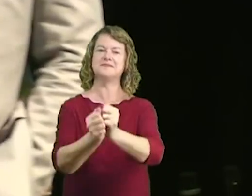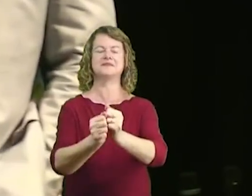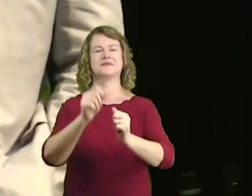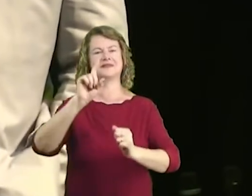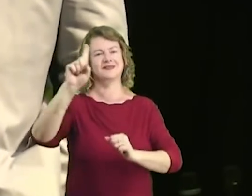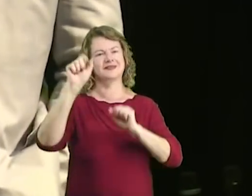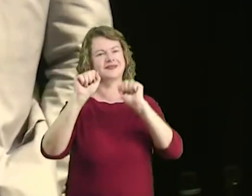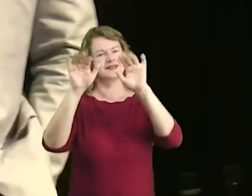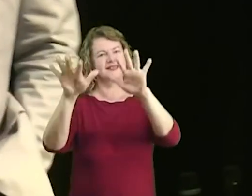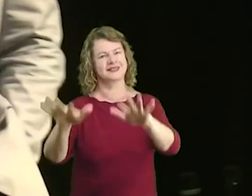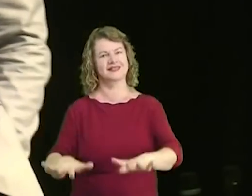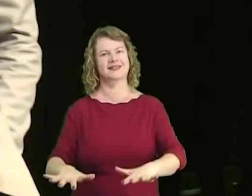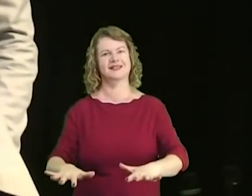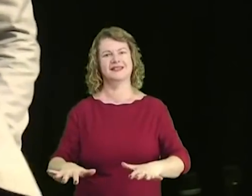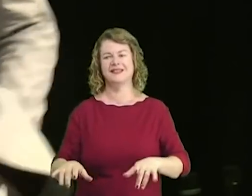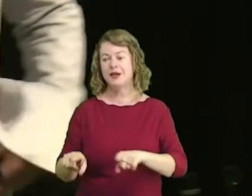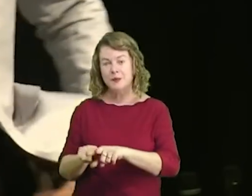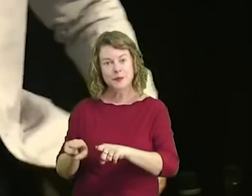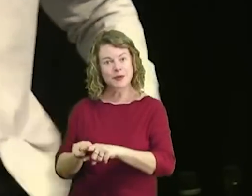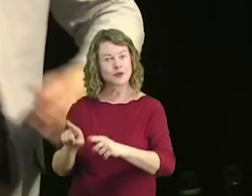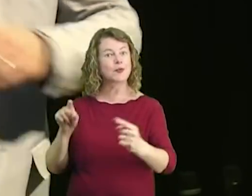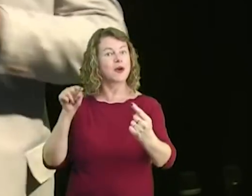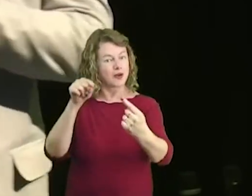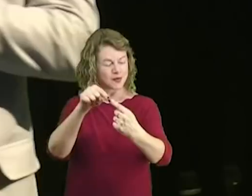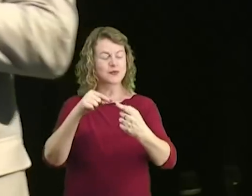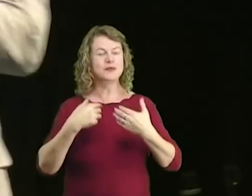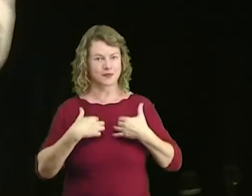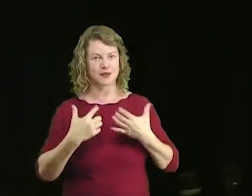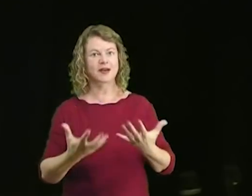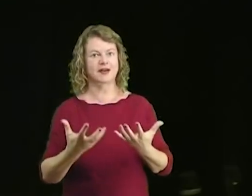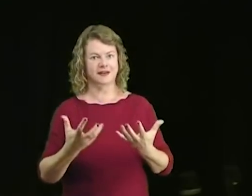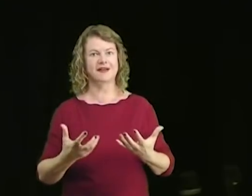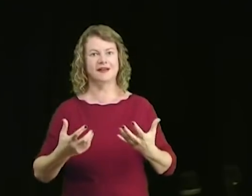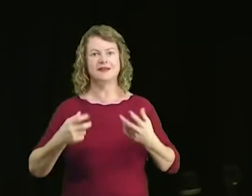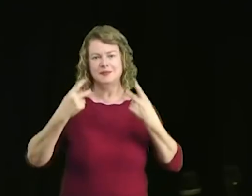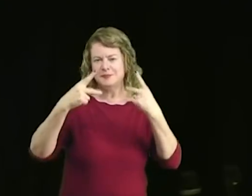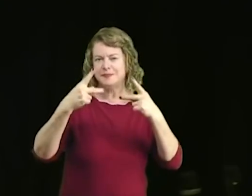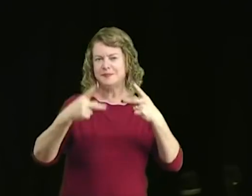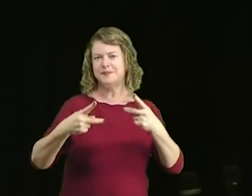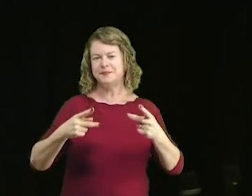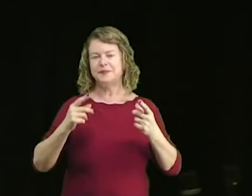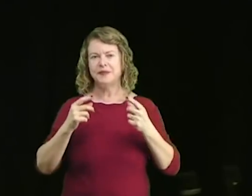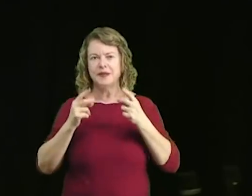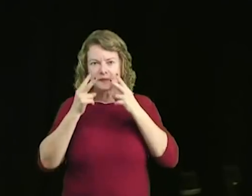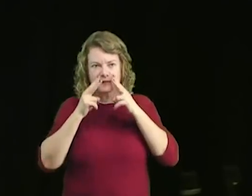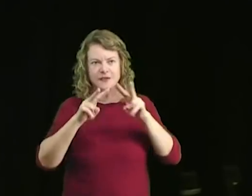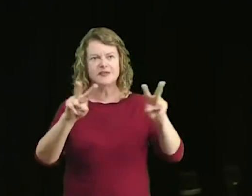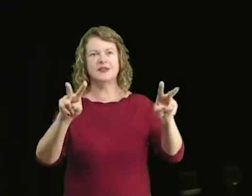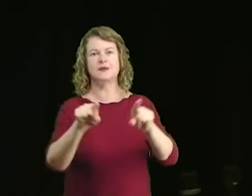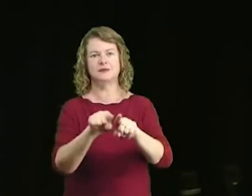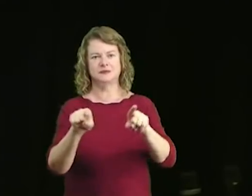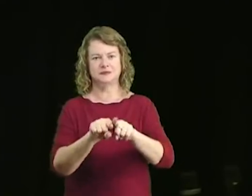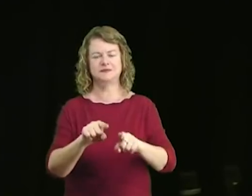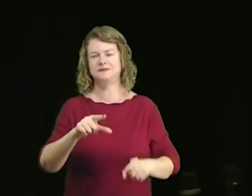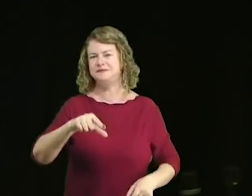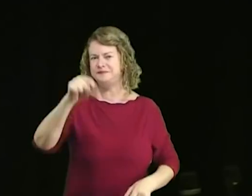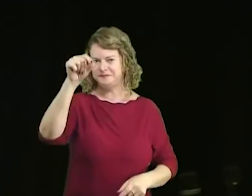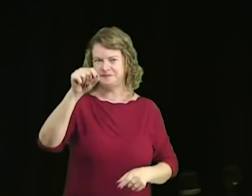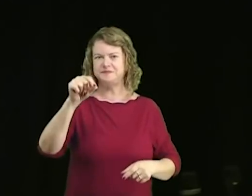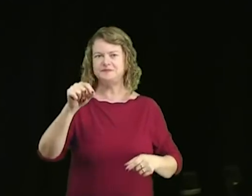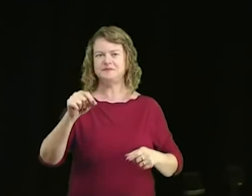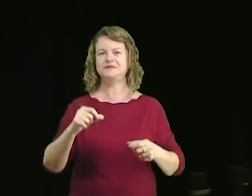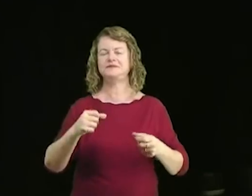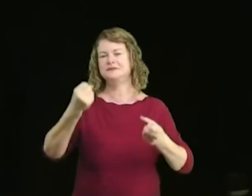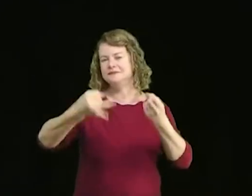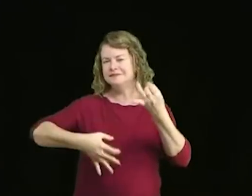continuar nessa mesma direção, eu quero continuar nessa mesma visão, e eu escolhi para ministrar para a